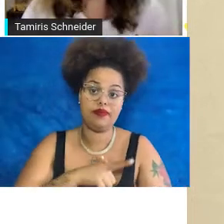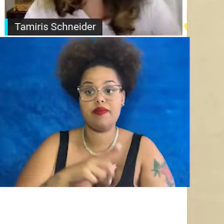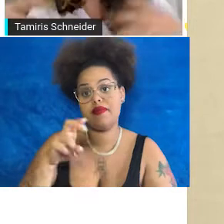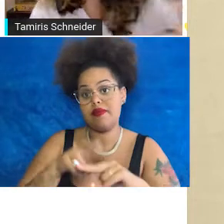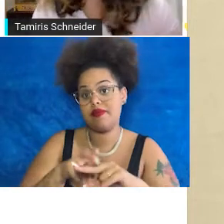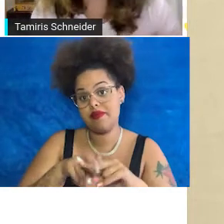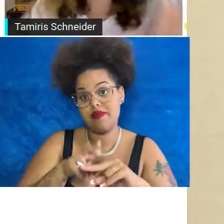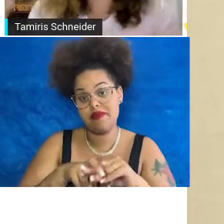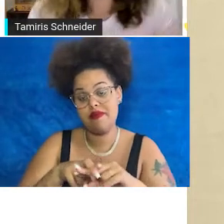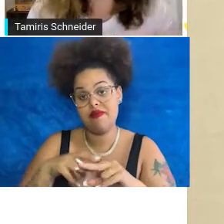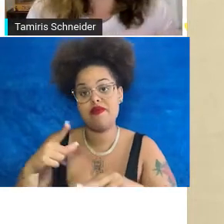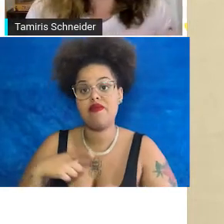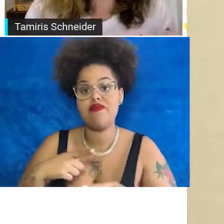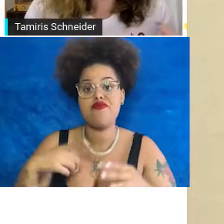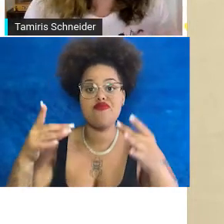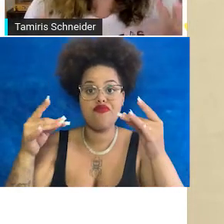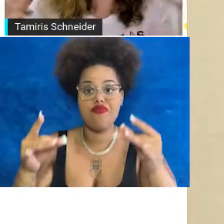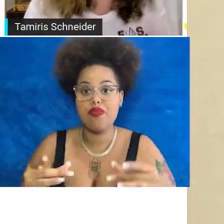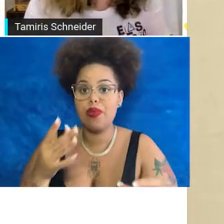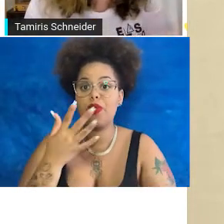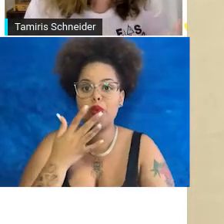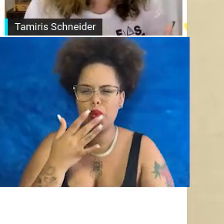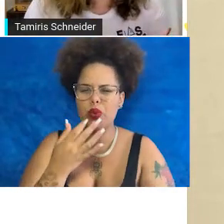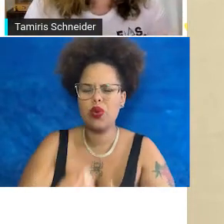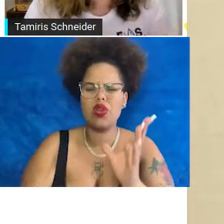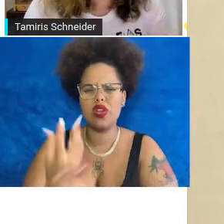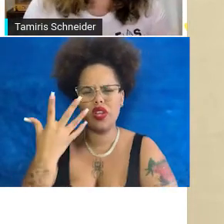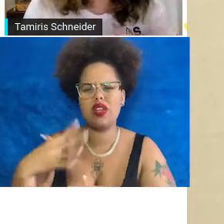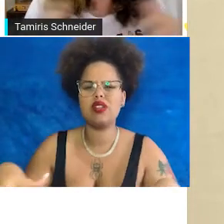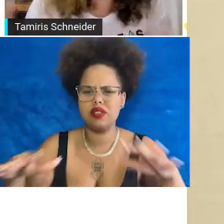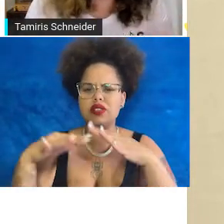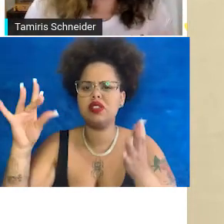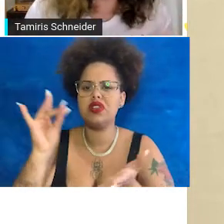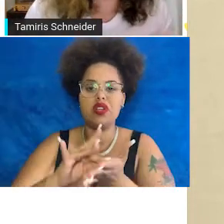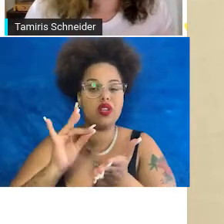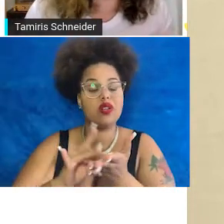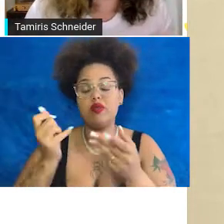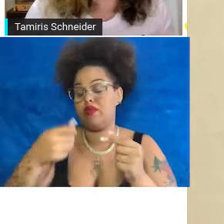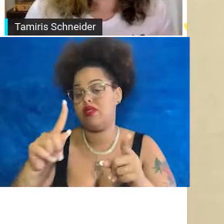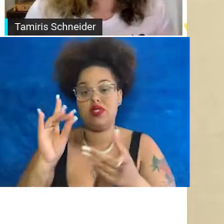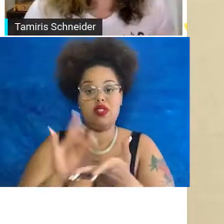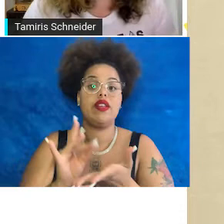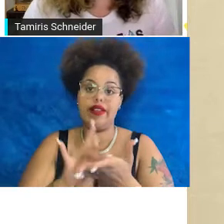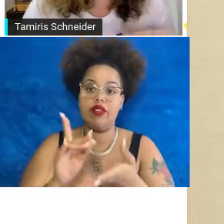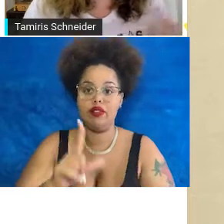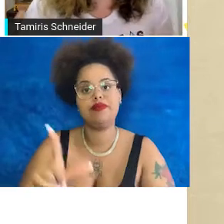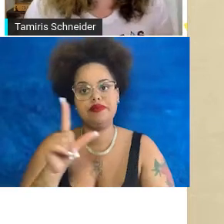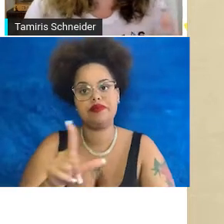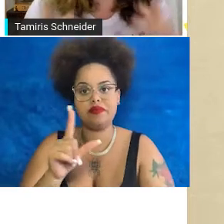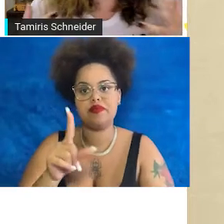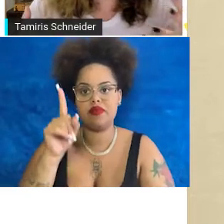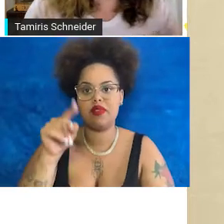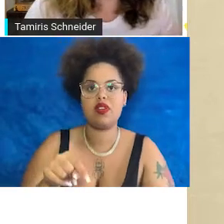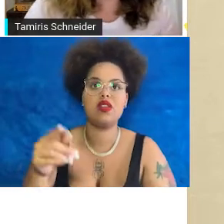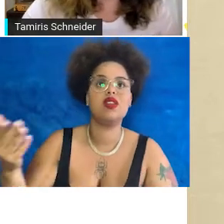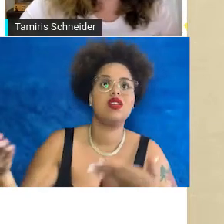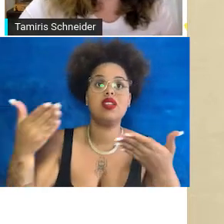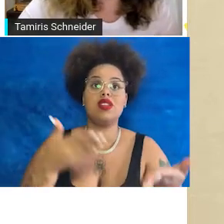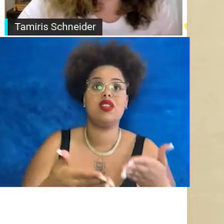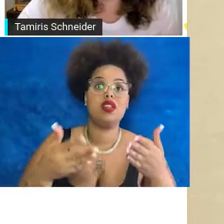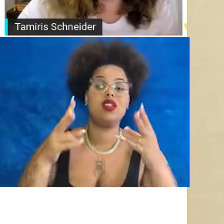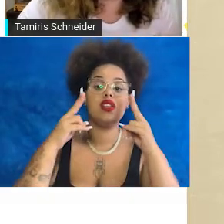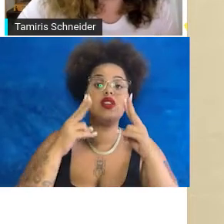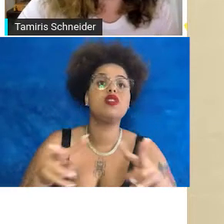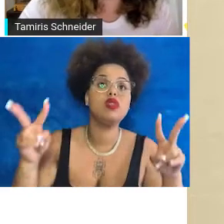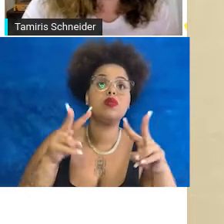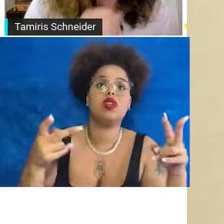você vai ter texturas, cores que recriem esse ambiente real, não precisa ser real, obviamente, né? Mas é isso, para trazer o espectador